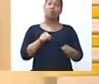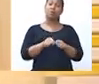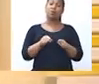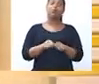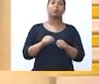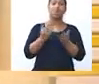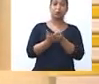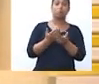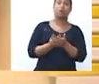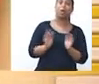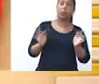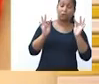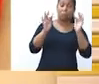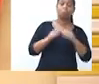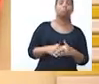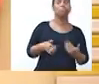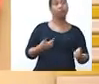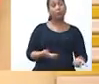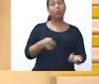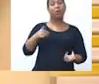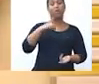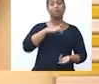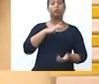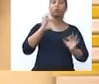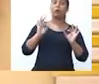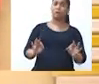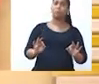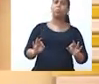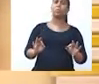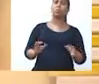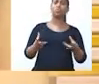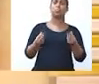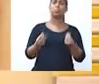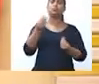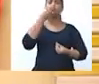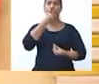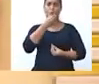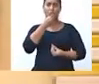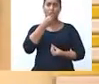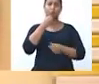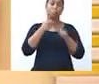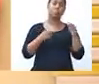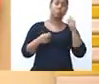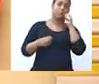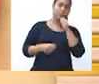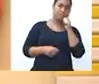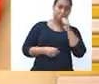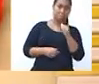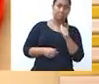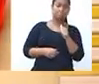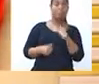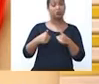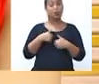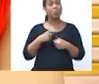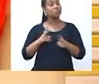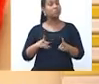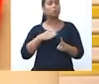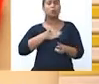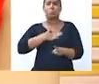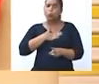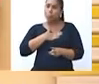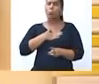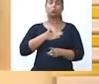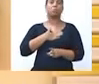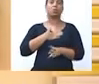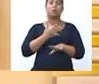escola técnica. Na escola técnica a gente tinha realmente muito mais meninos do que meninas. Eu sempre gostei muito